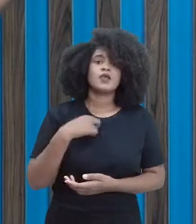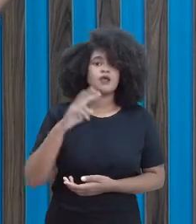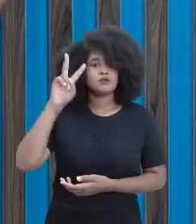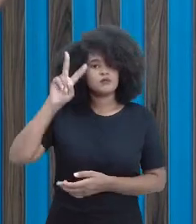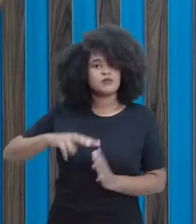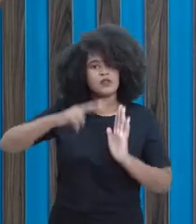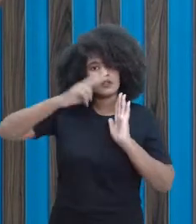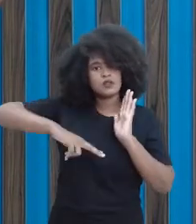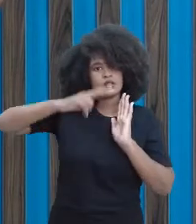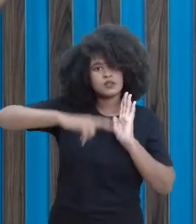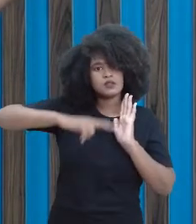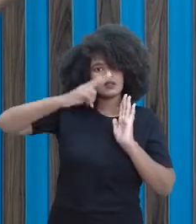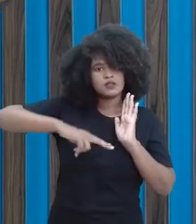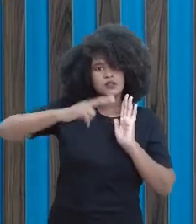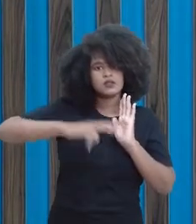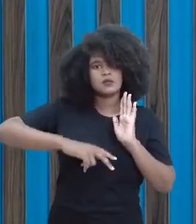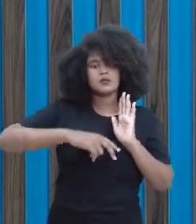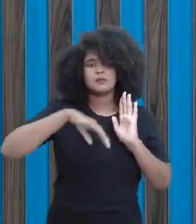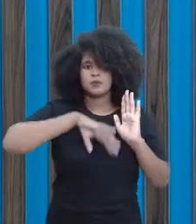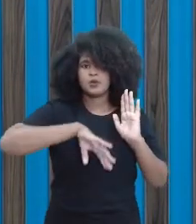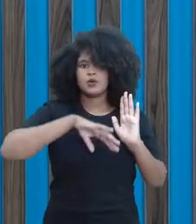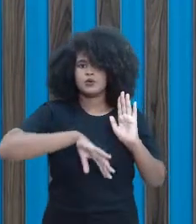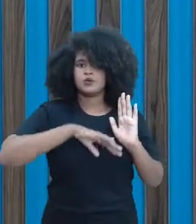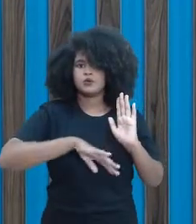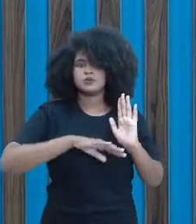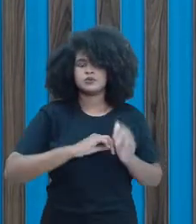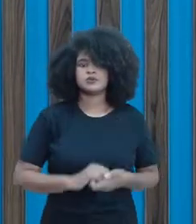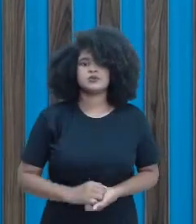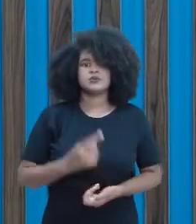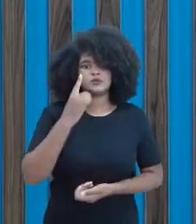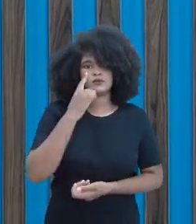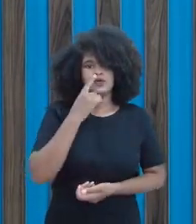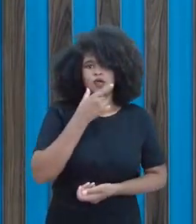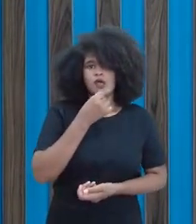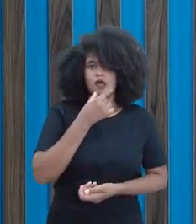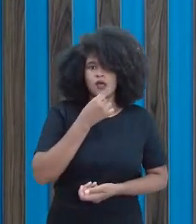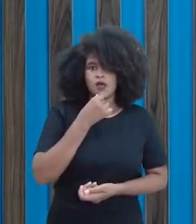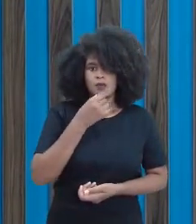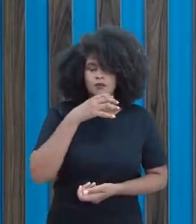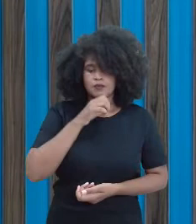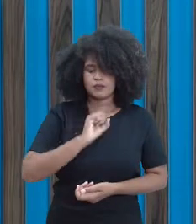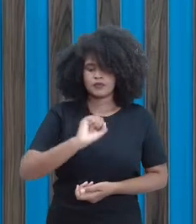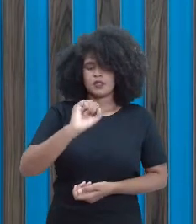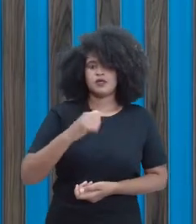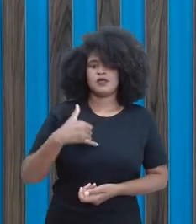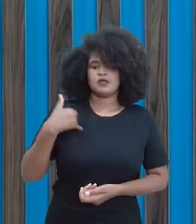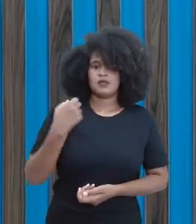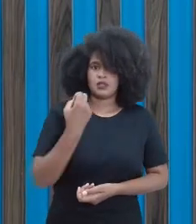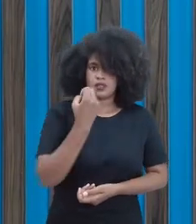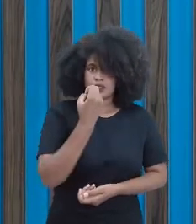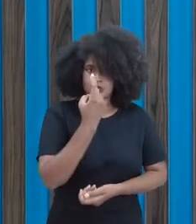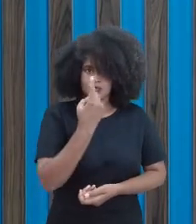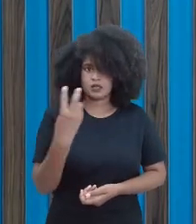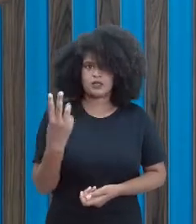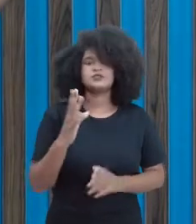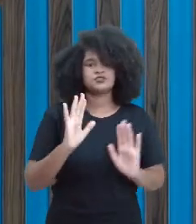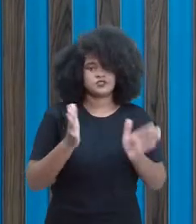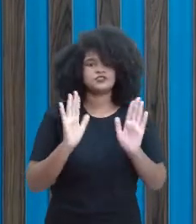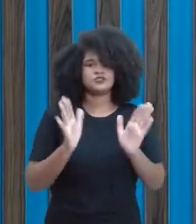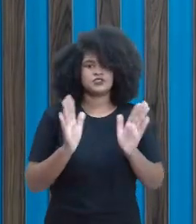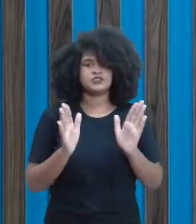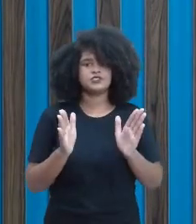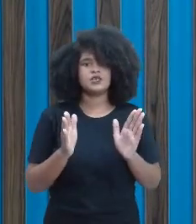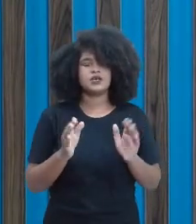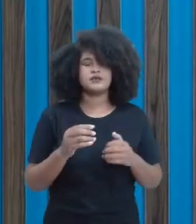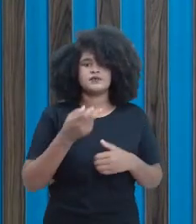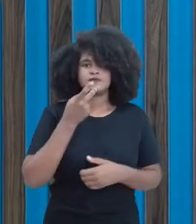aqui. Professor, nem sei se eu li em português. Freire tinha 13 anos de idade quando estava estudando. Falei em português, falei sim.